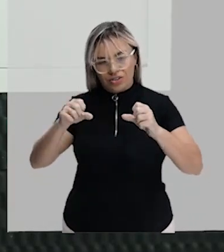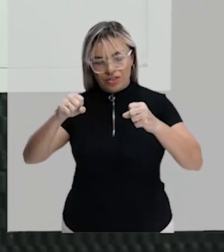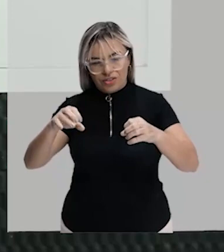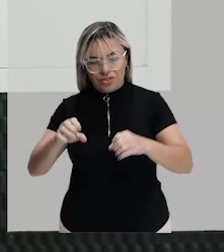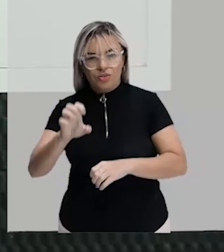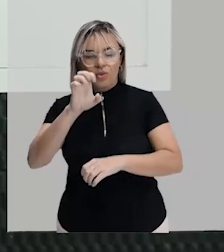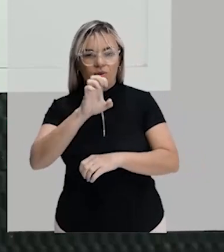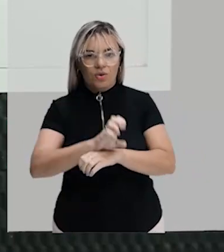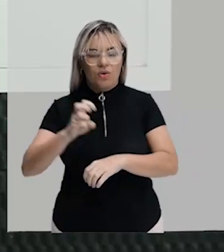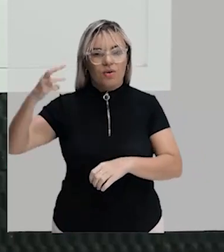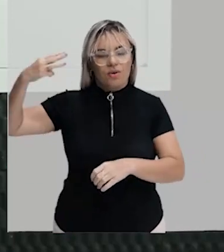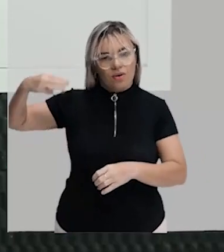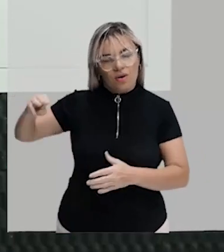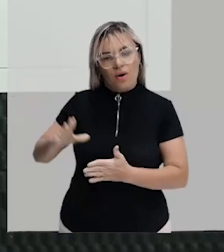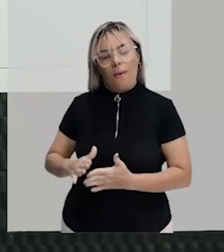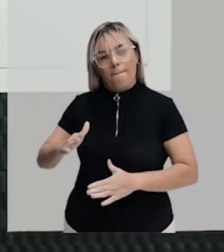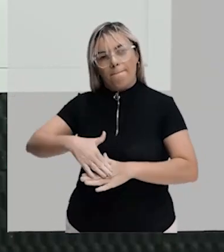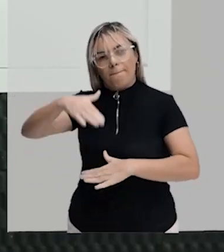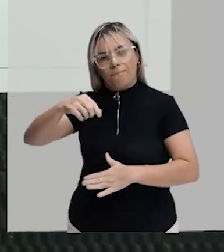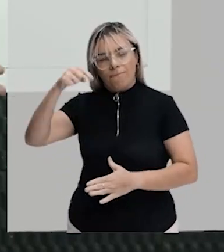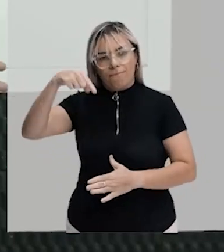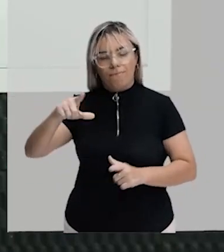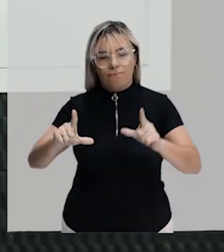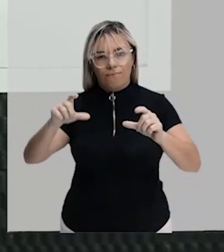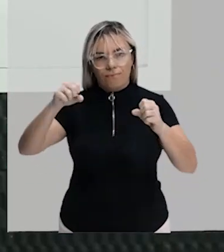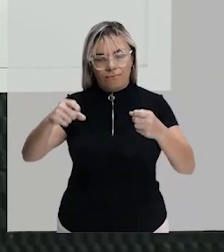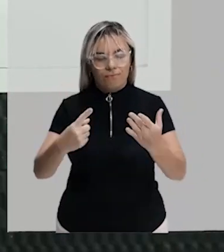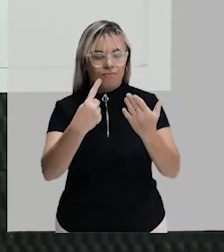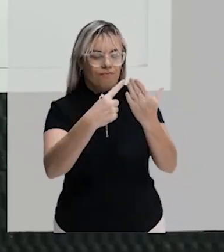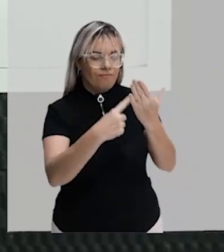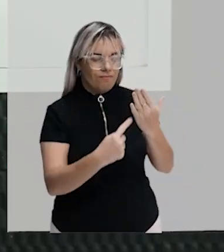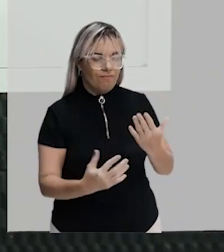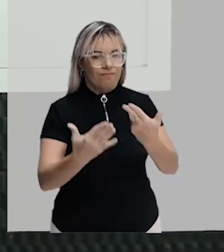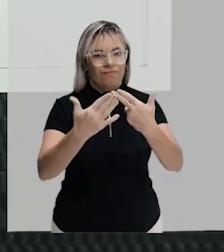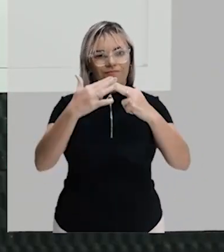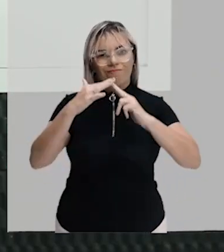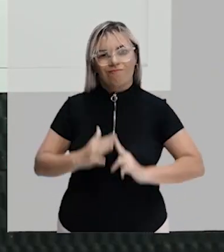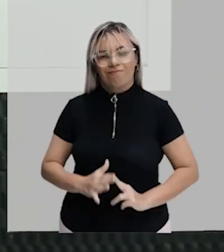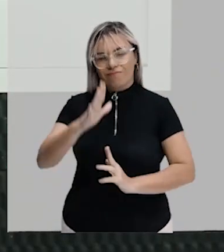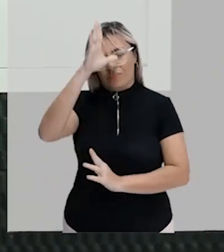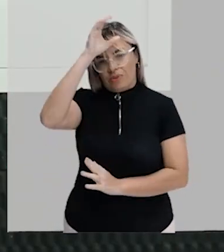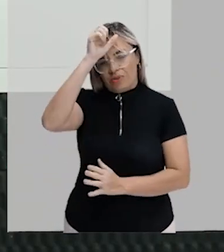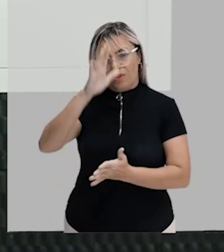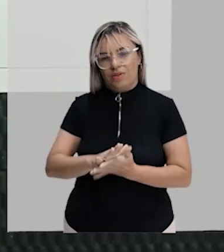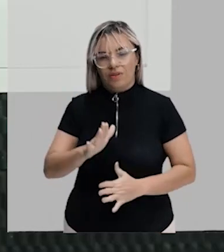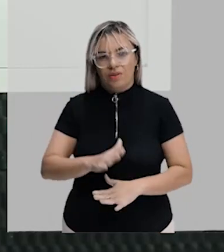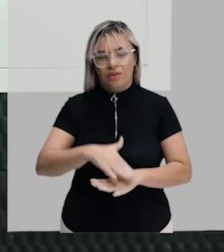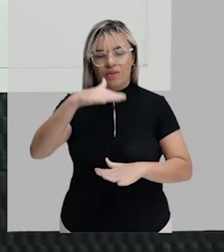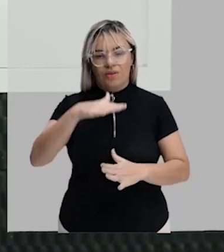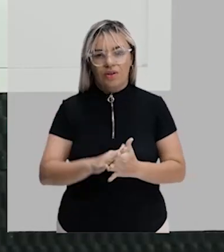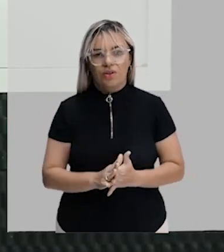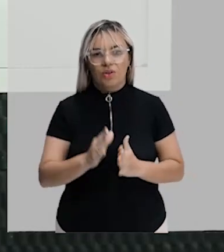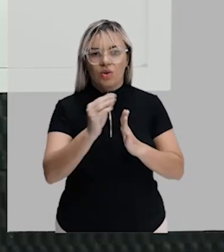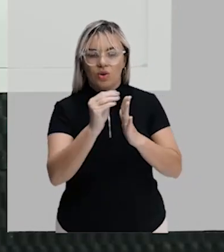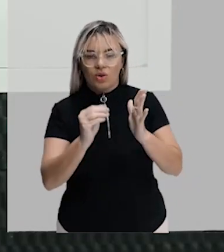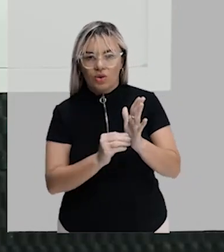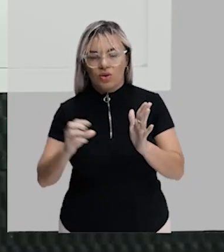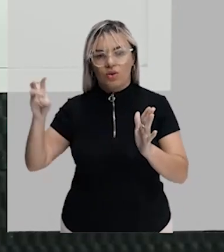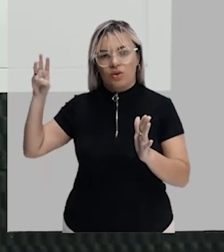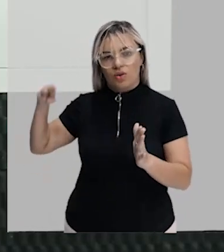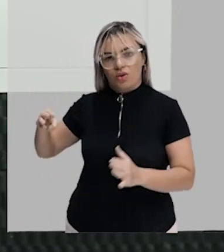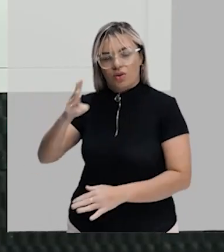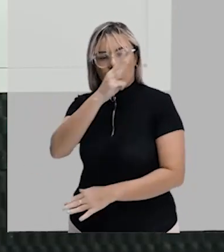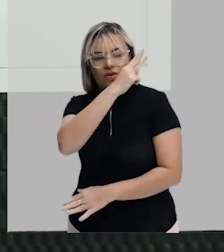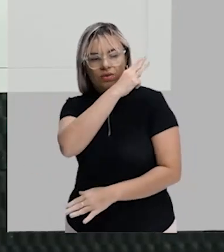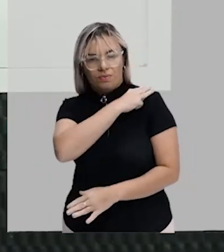com vocês mais uma vez na TV Educação, no programa Hashtag Fique em Casa Aprendendo, para mais uma aula de matemática para os nossos alunos da